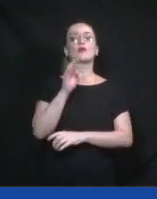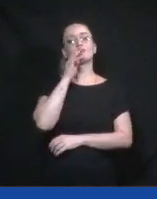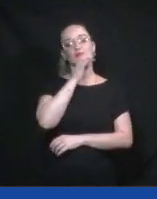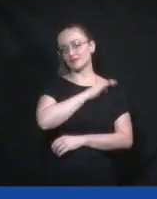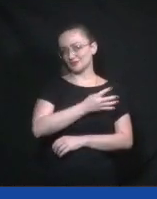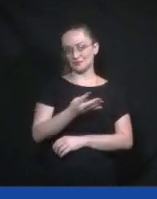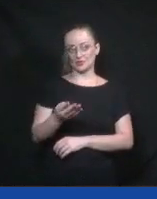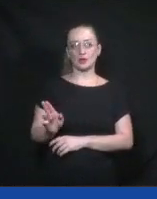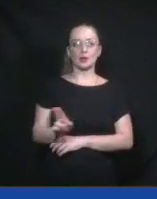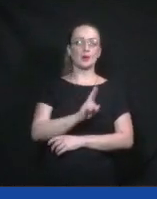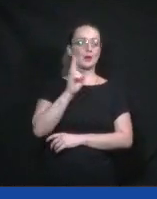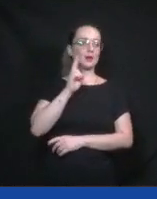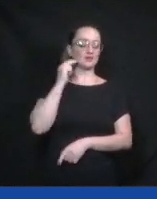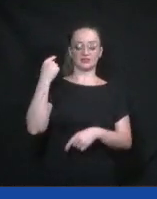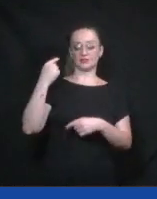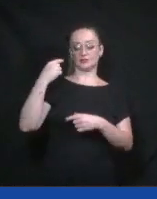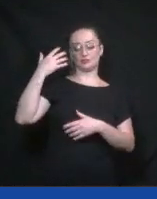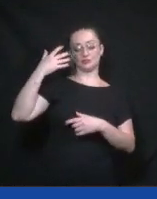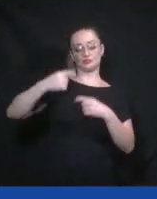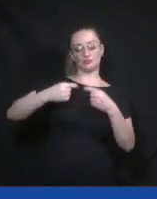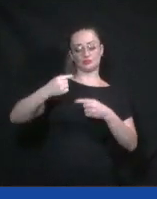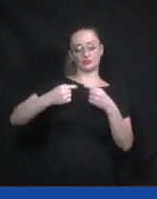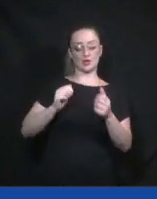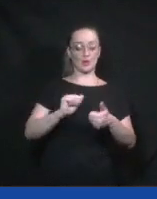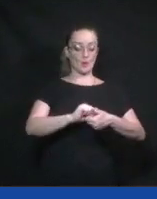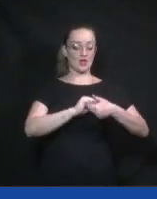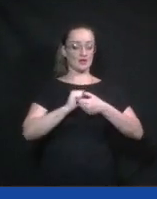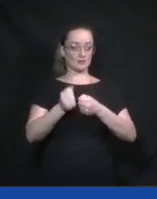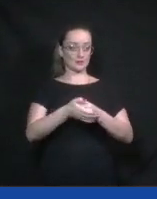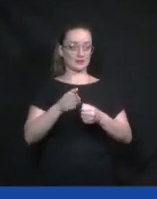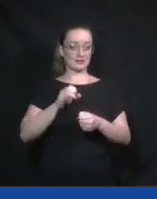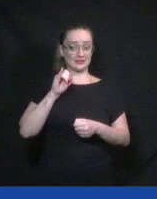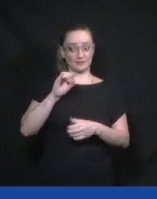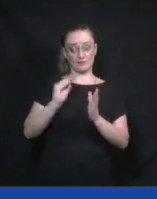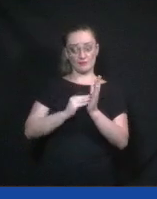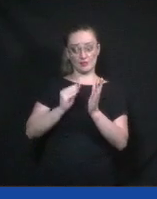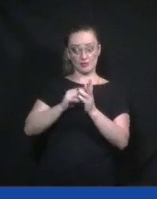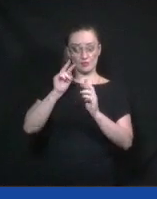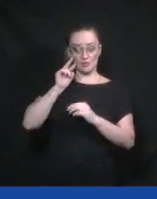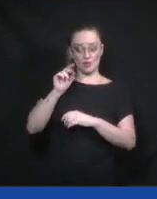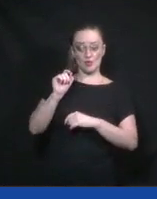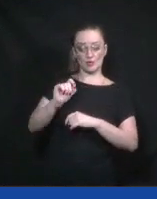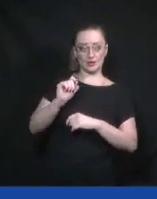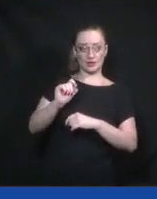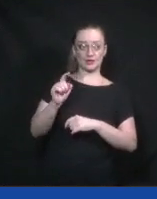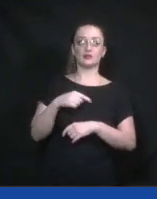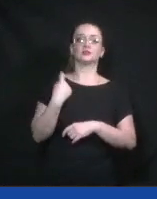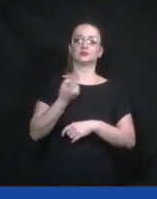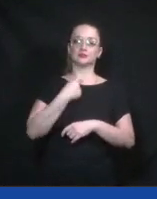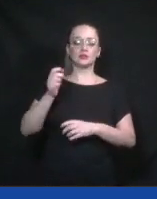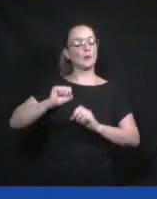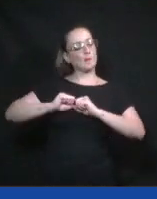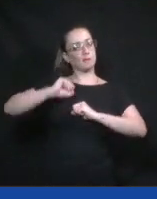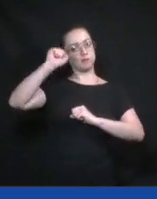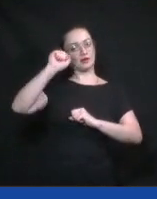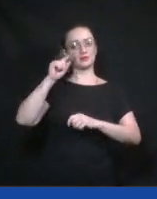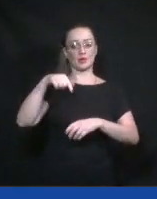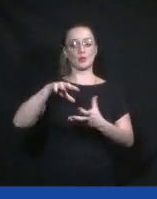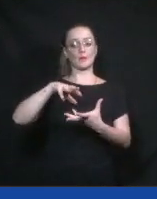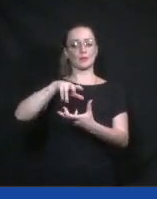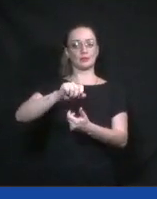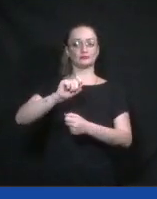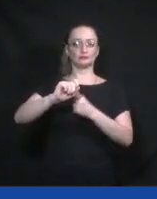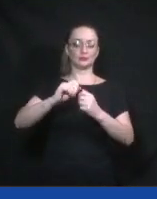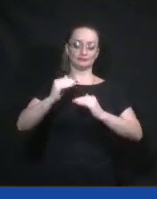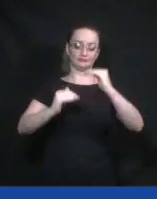não dá para discutir qualidade da Democracia sem olhar para o fato de que infelizmente nós somos um dos campeões do mundo em relação